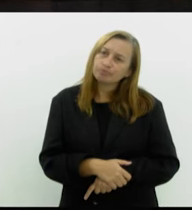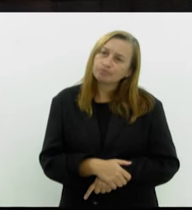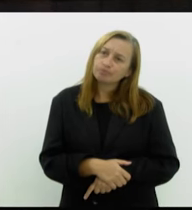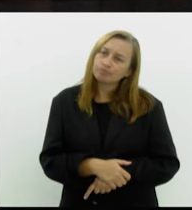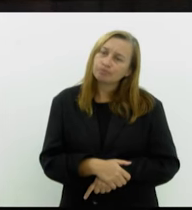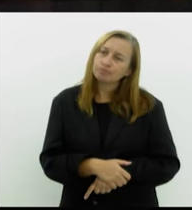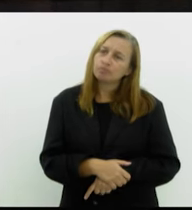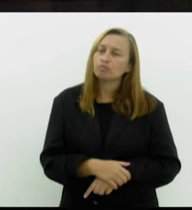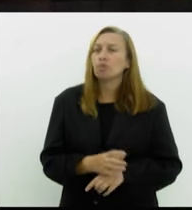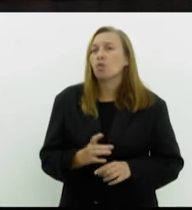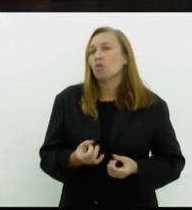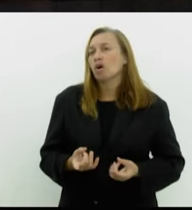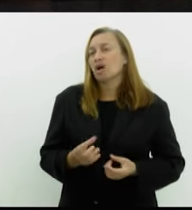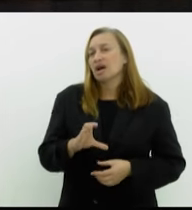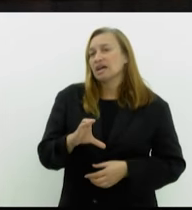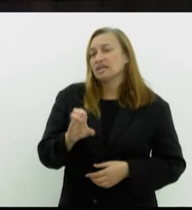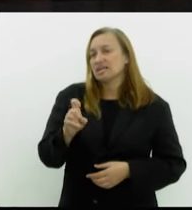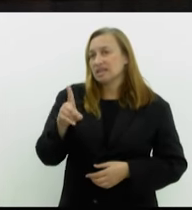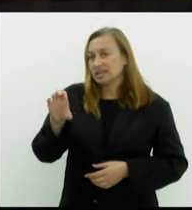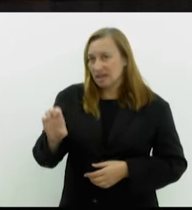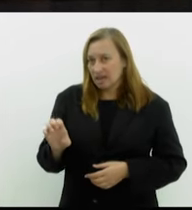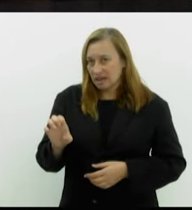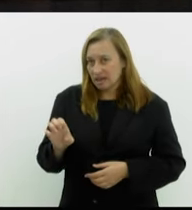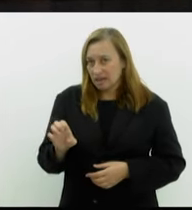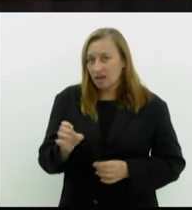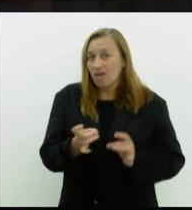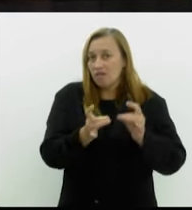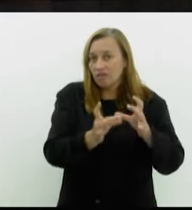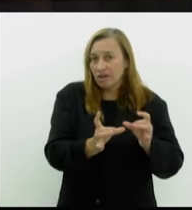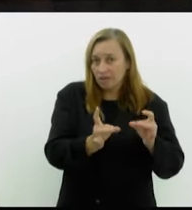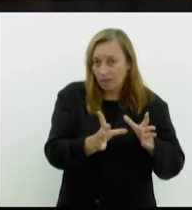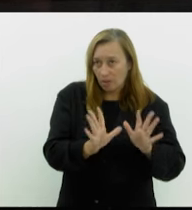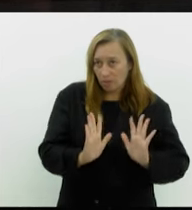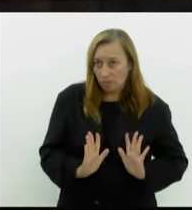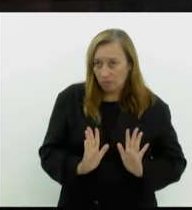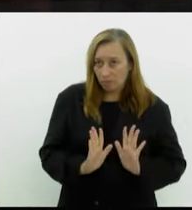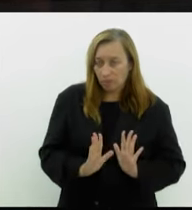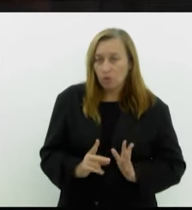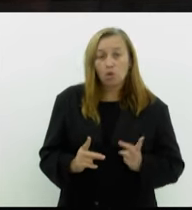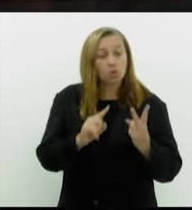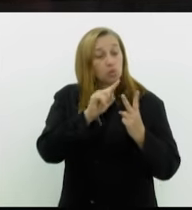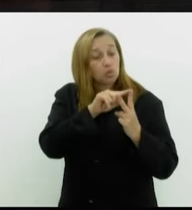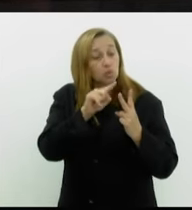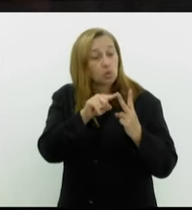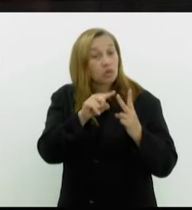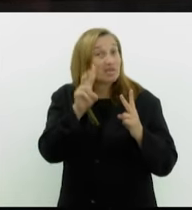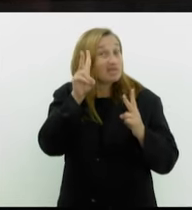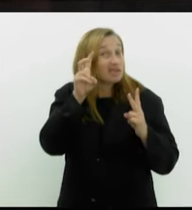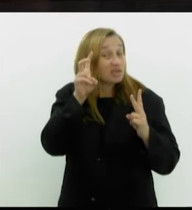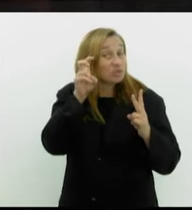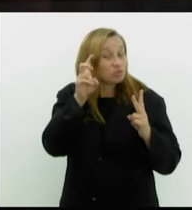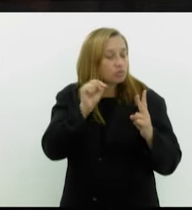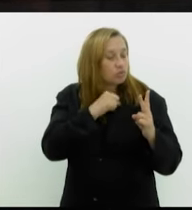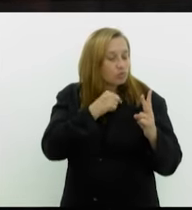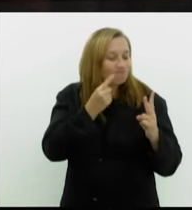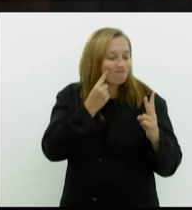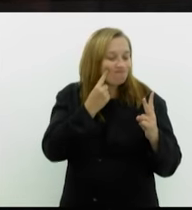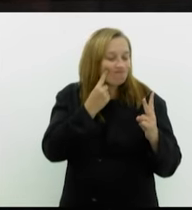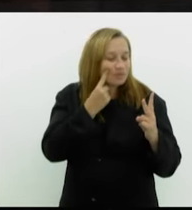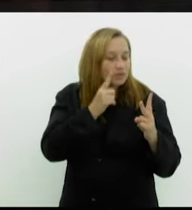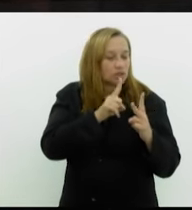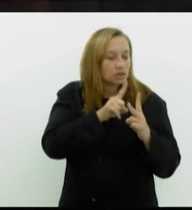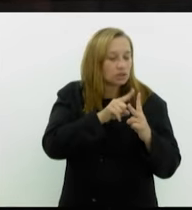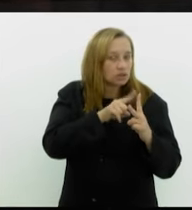SEDAI, à iniciativa privada. Aí duas questões vêm à tona.